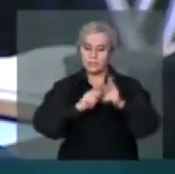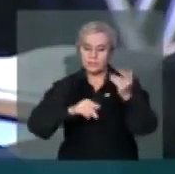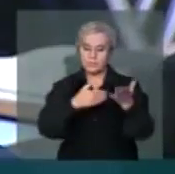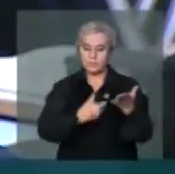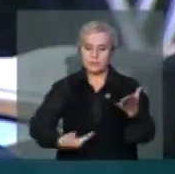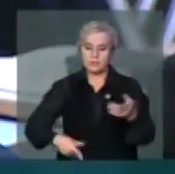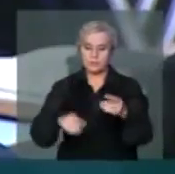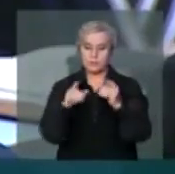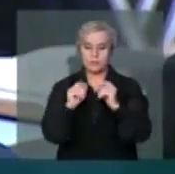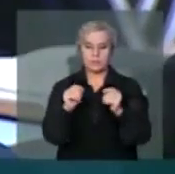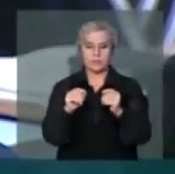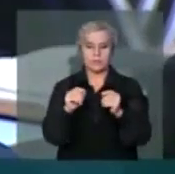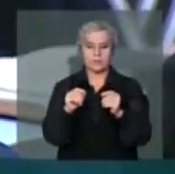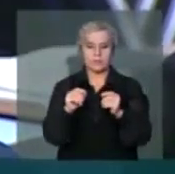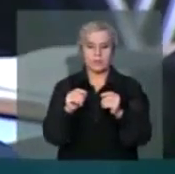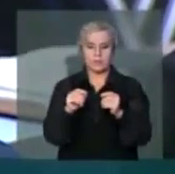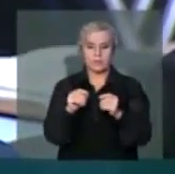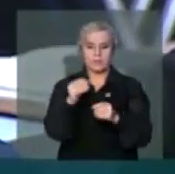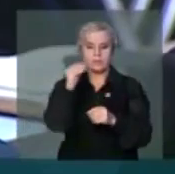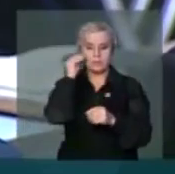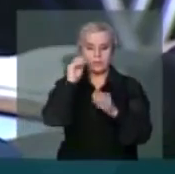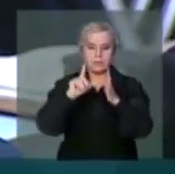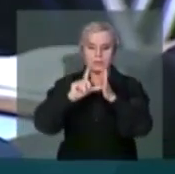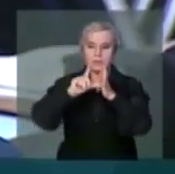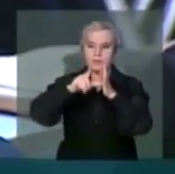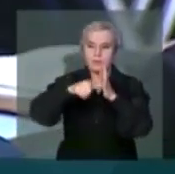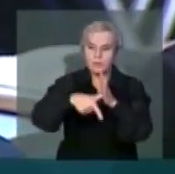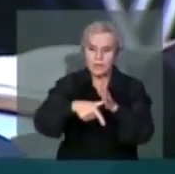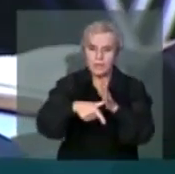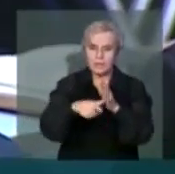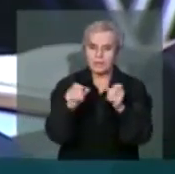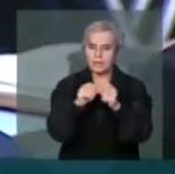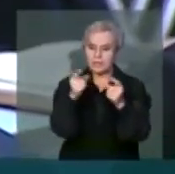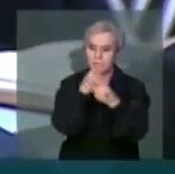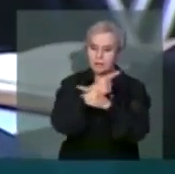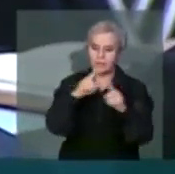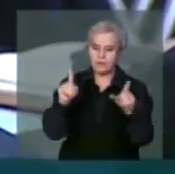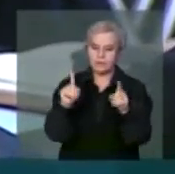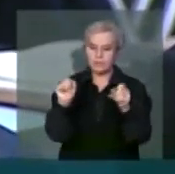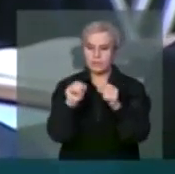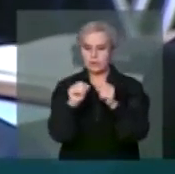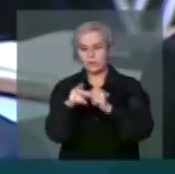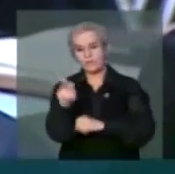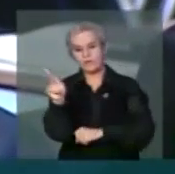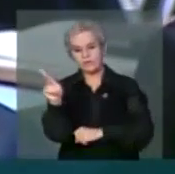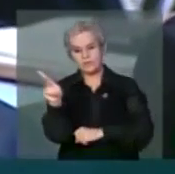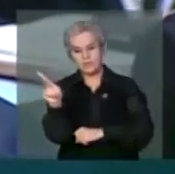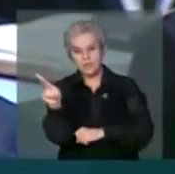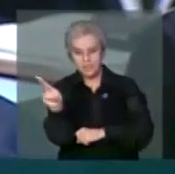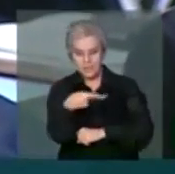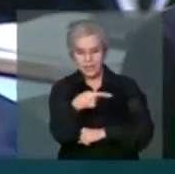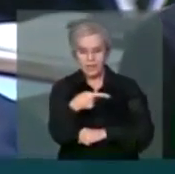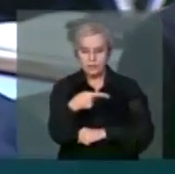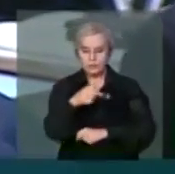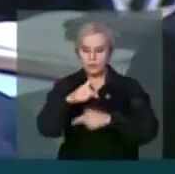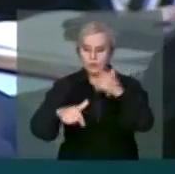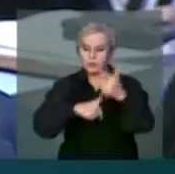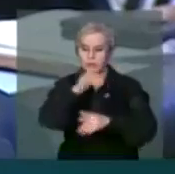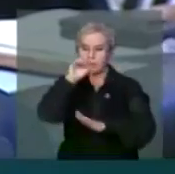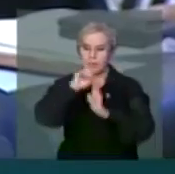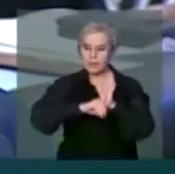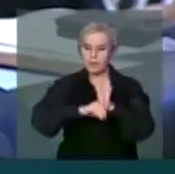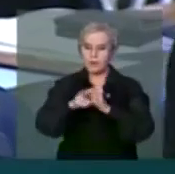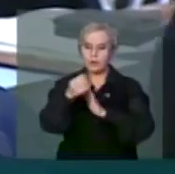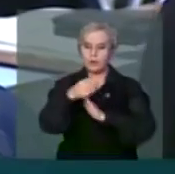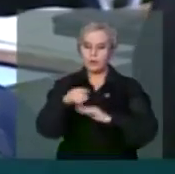que consiste em retardar, deixar de praticar ou praticar indevidamente ato de ofício, ou praticá-lo